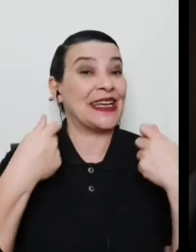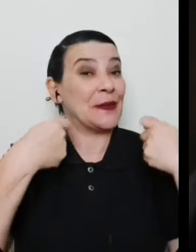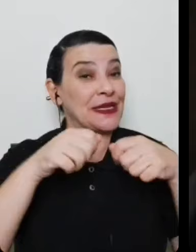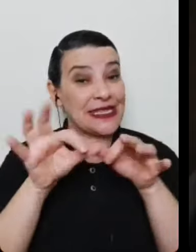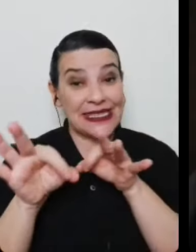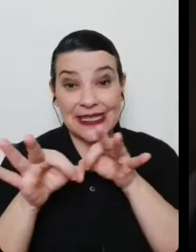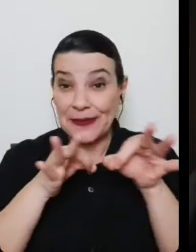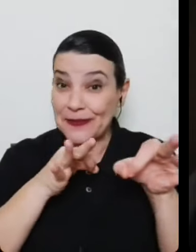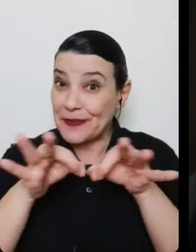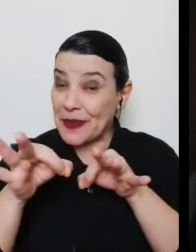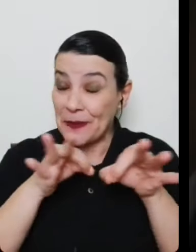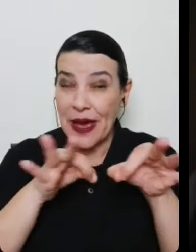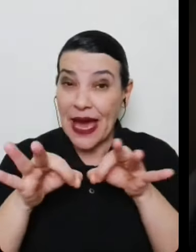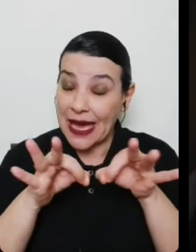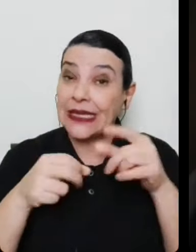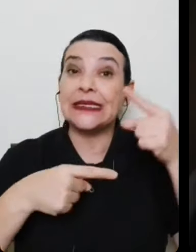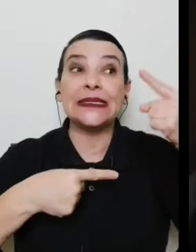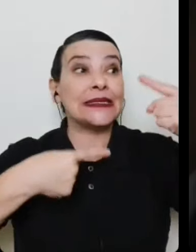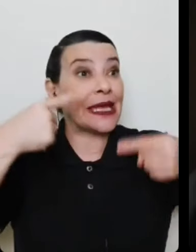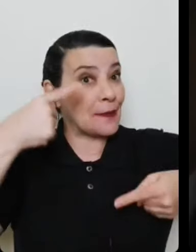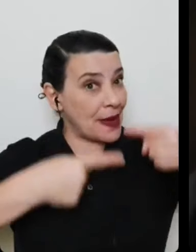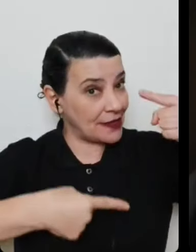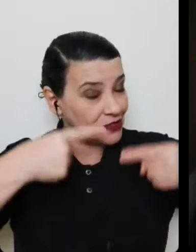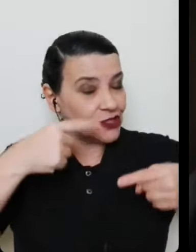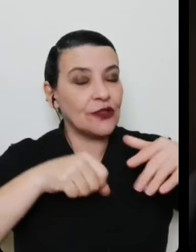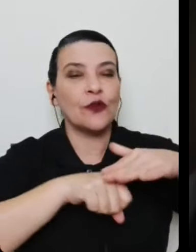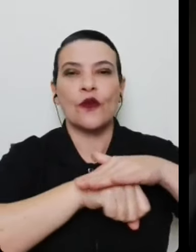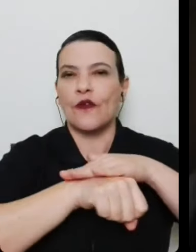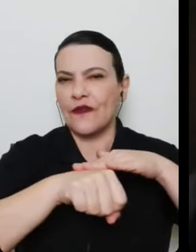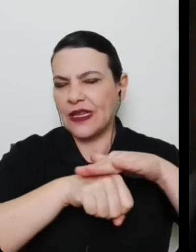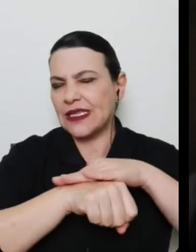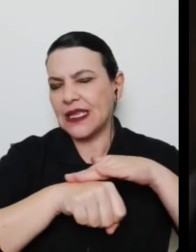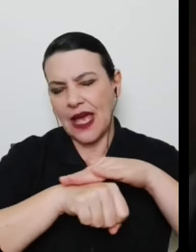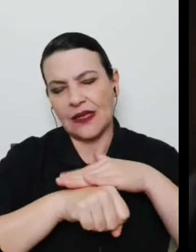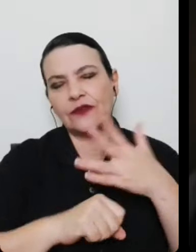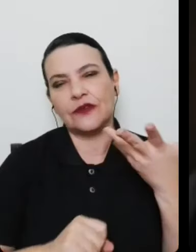feito, né, debatido e feito com mais urgência.